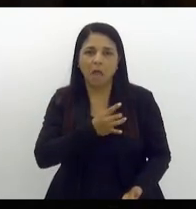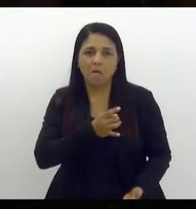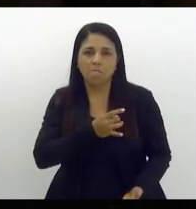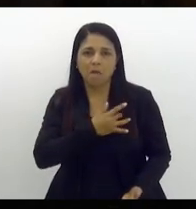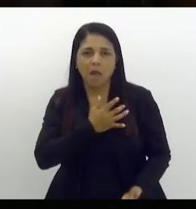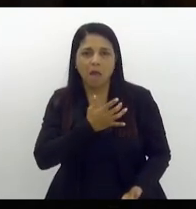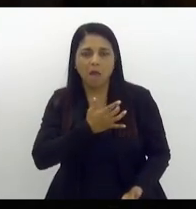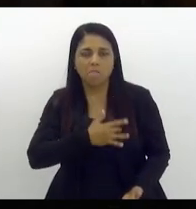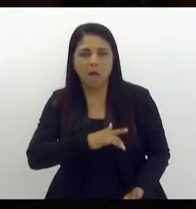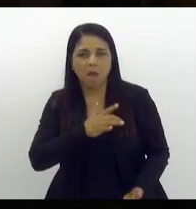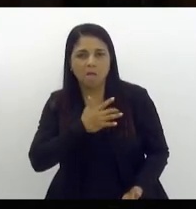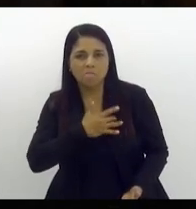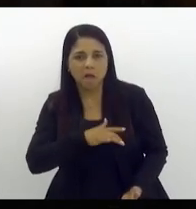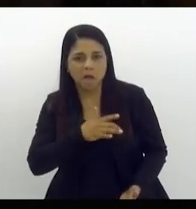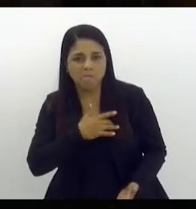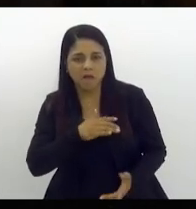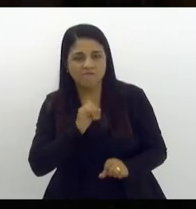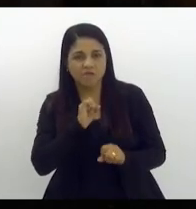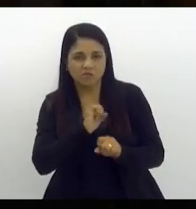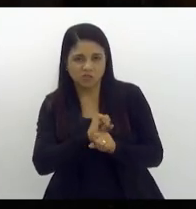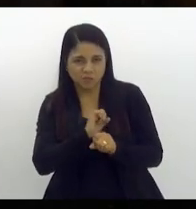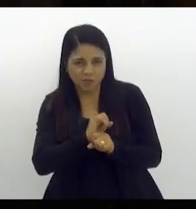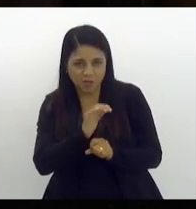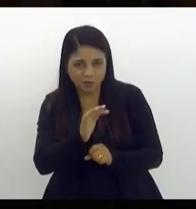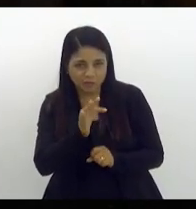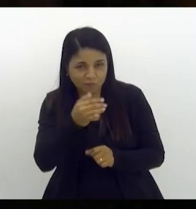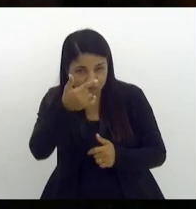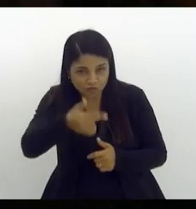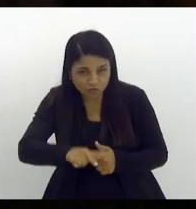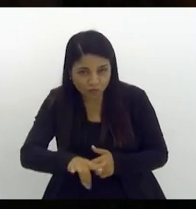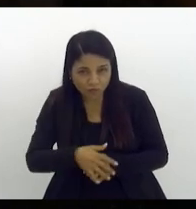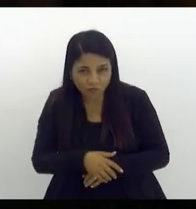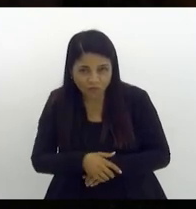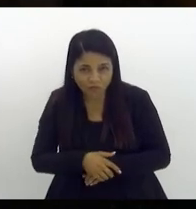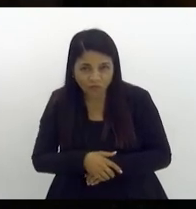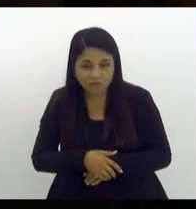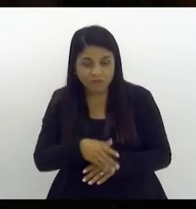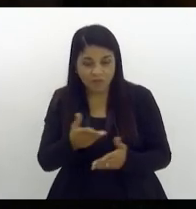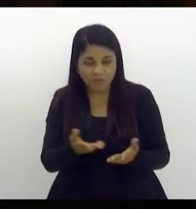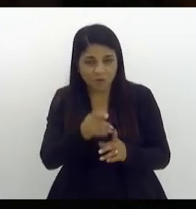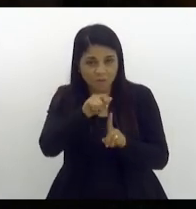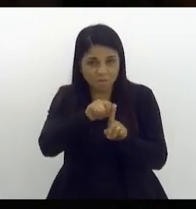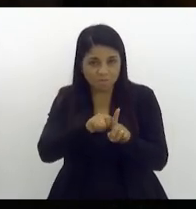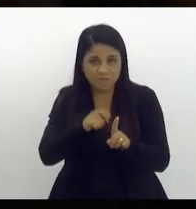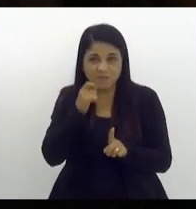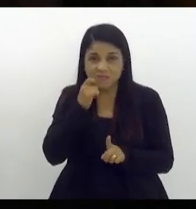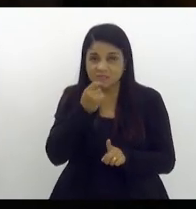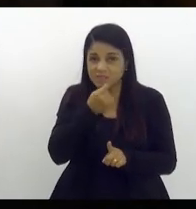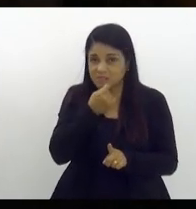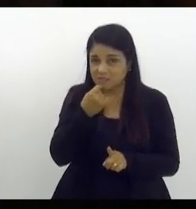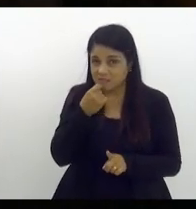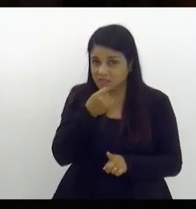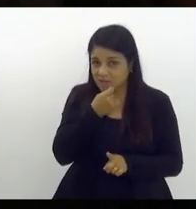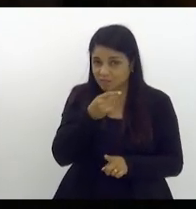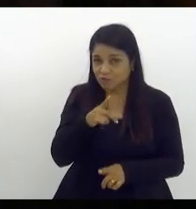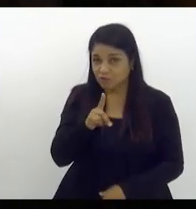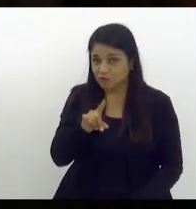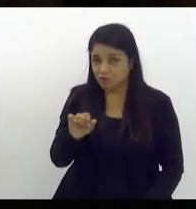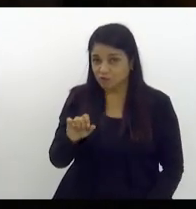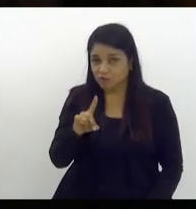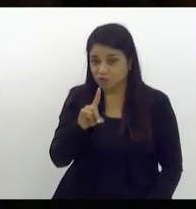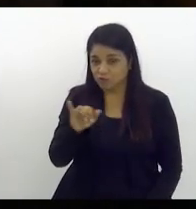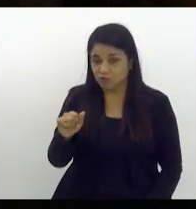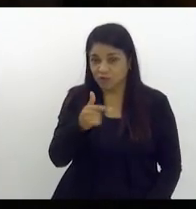a próxima. Nós estamos ainda no mês de setembro. Dia 23